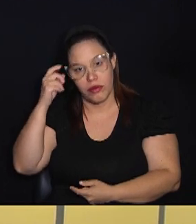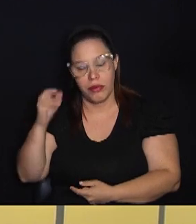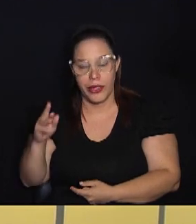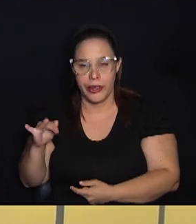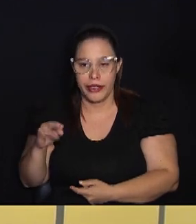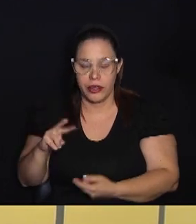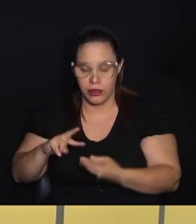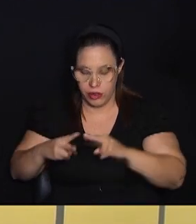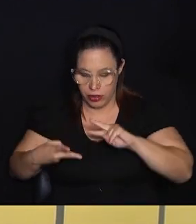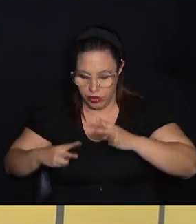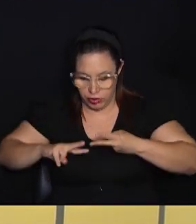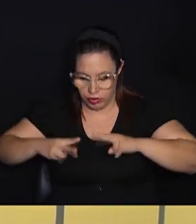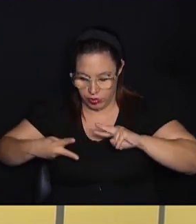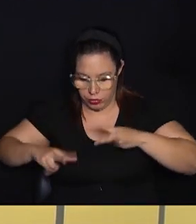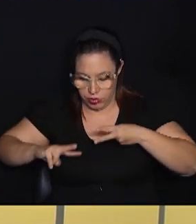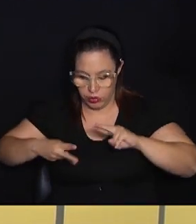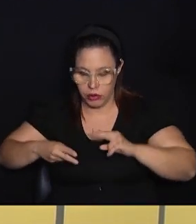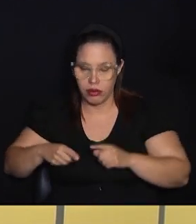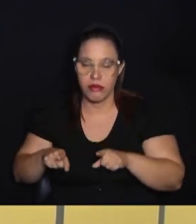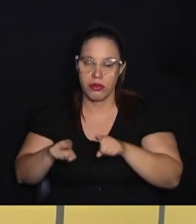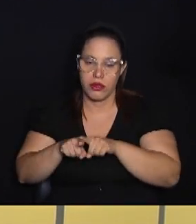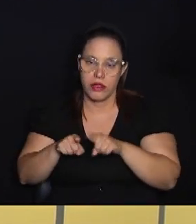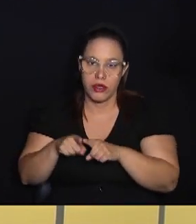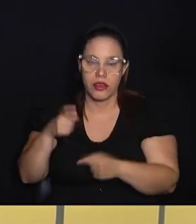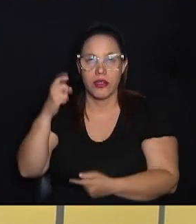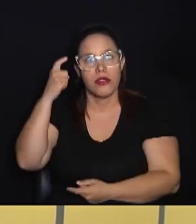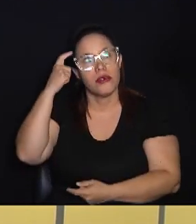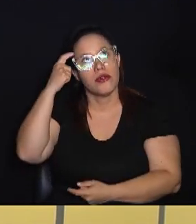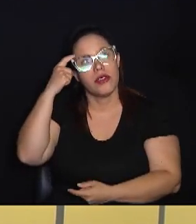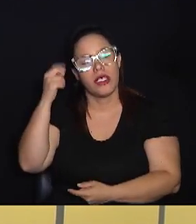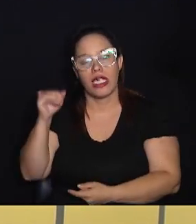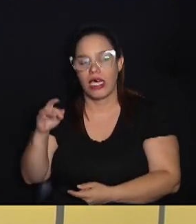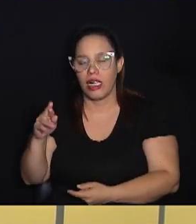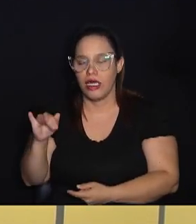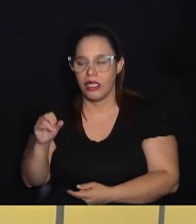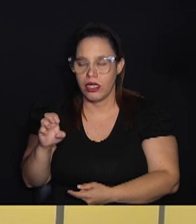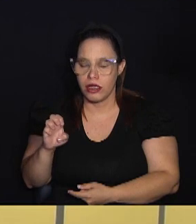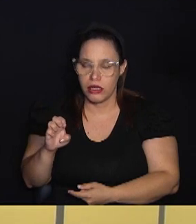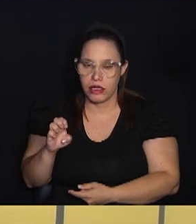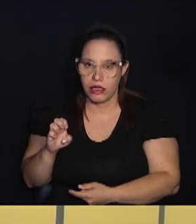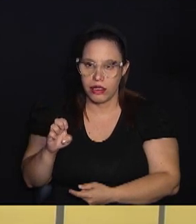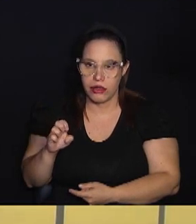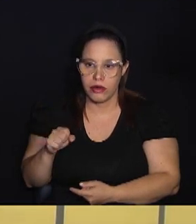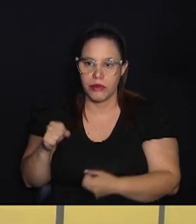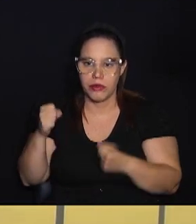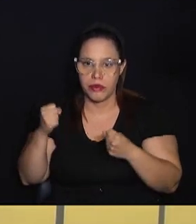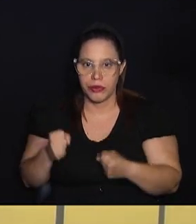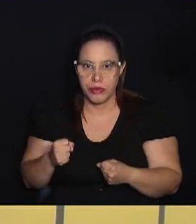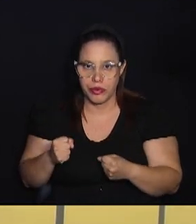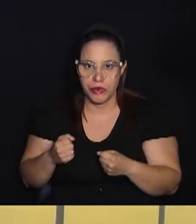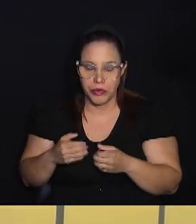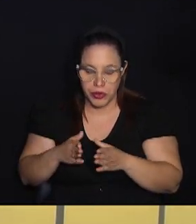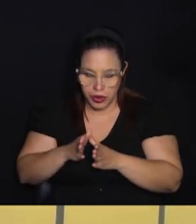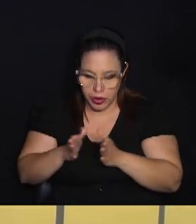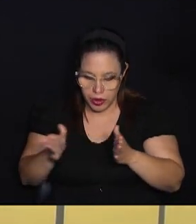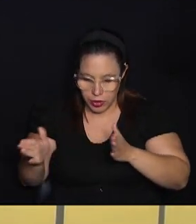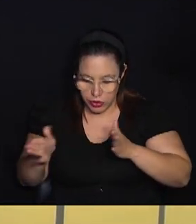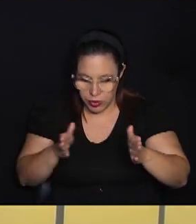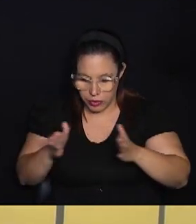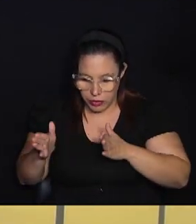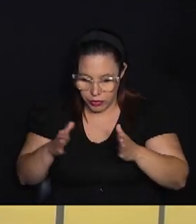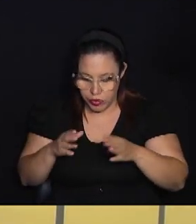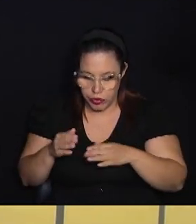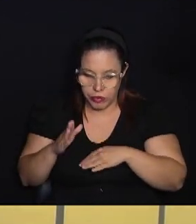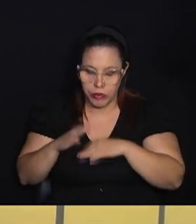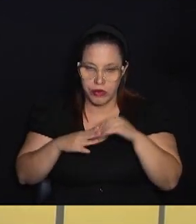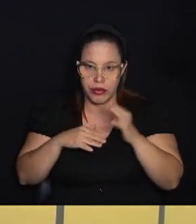mas no SUS também teria essa ideia da integralidade de que eu eu posso ter acesso a diversos serviços Então posso